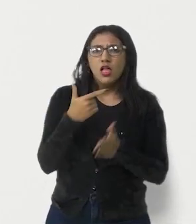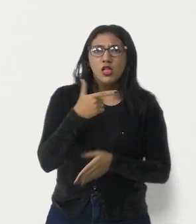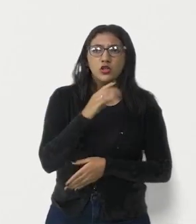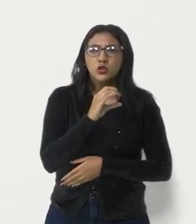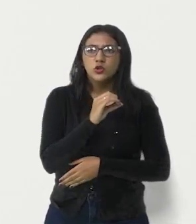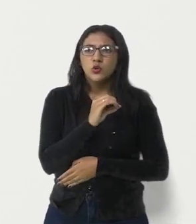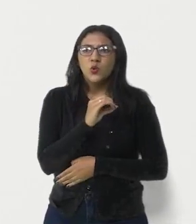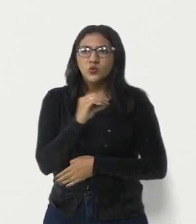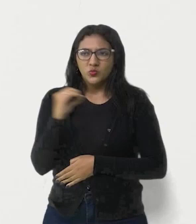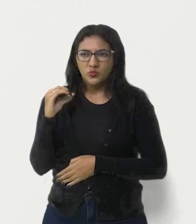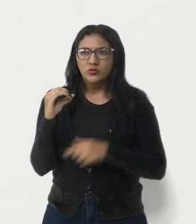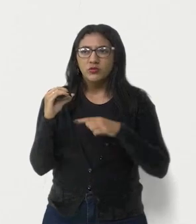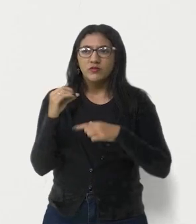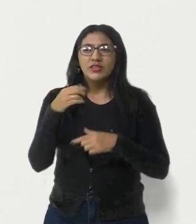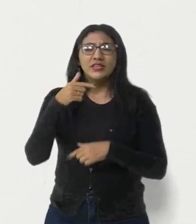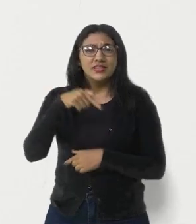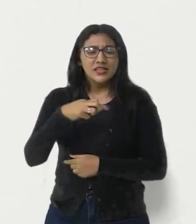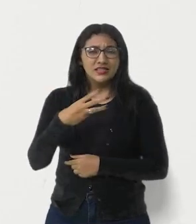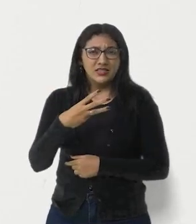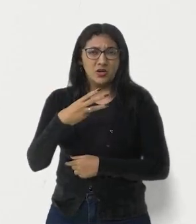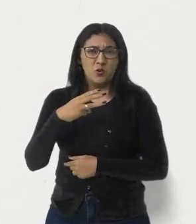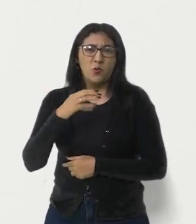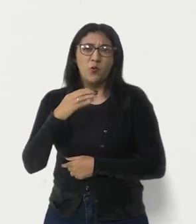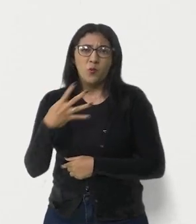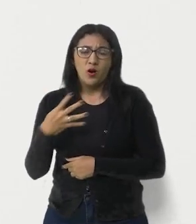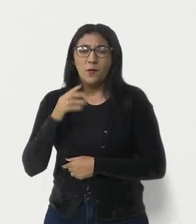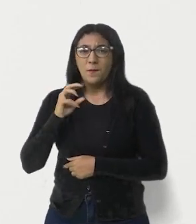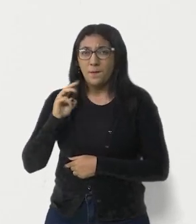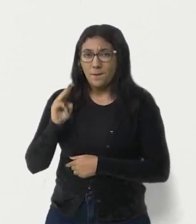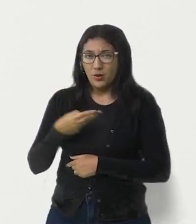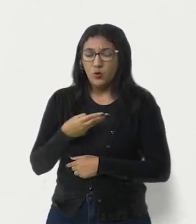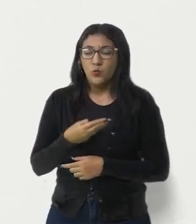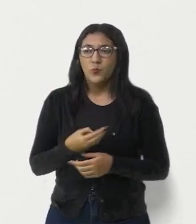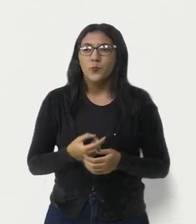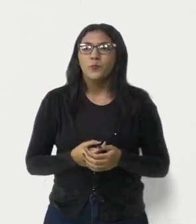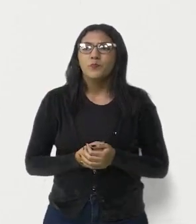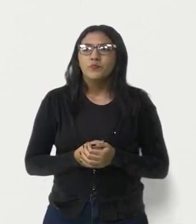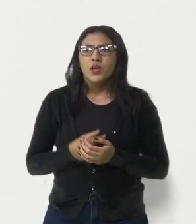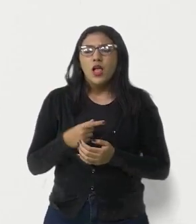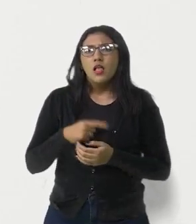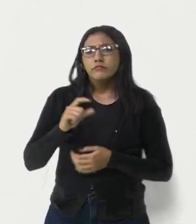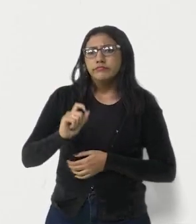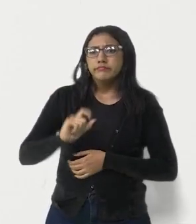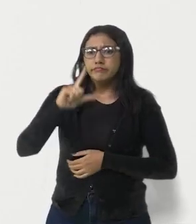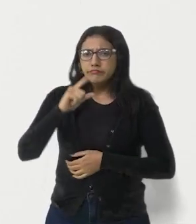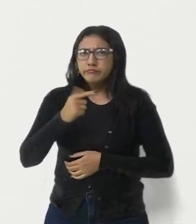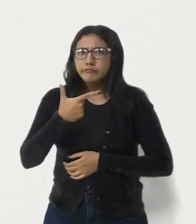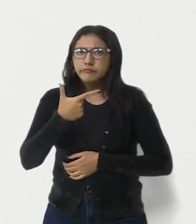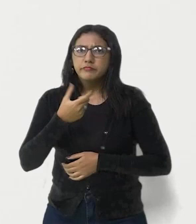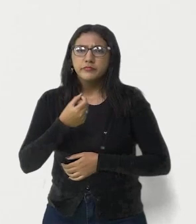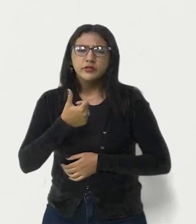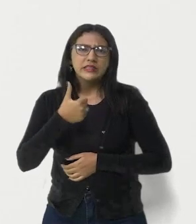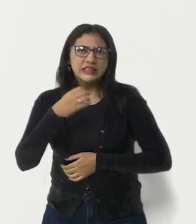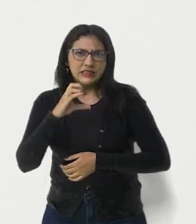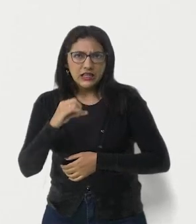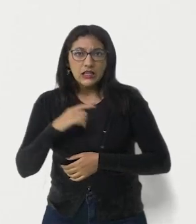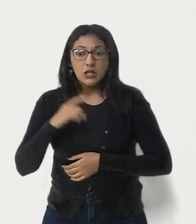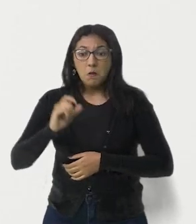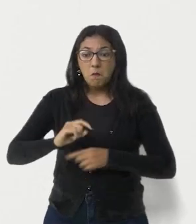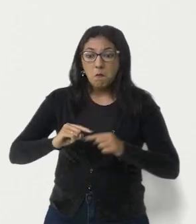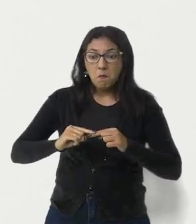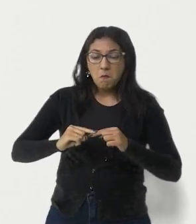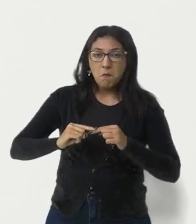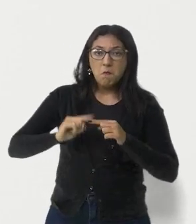2000, 734 mil indígenas, aumentou um pouquinho para o ano de 2010, com